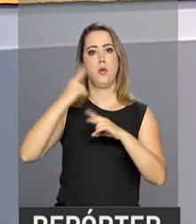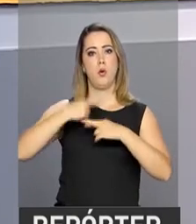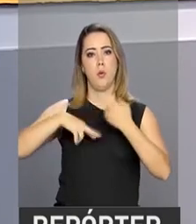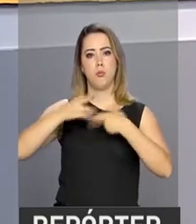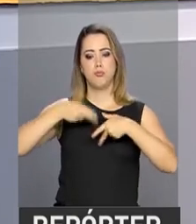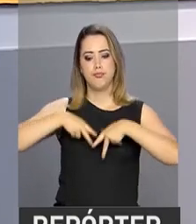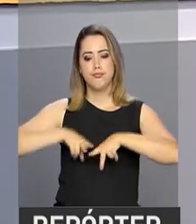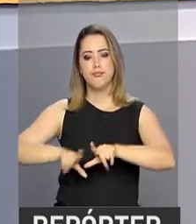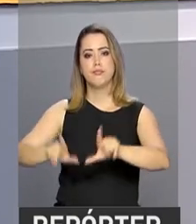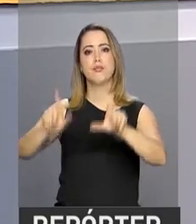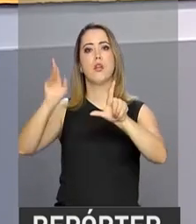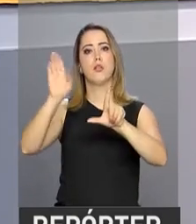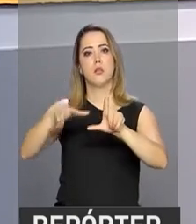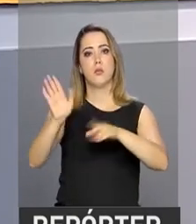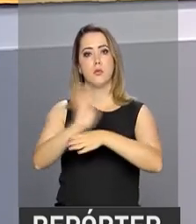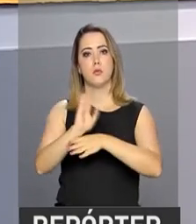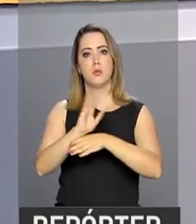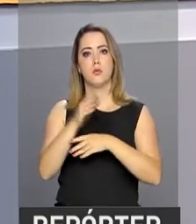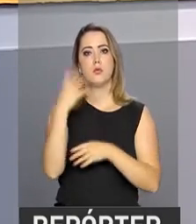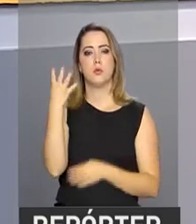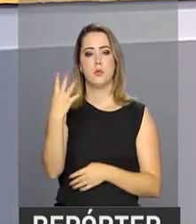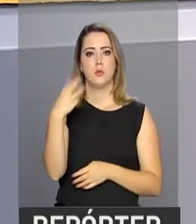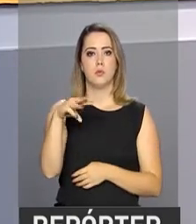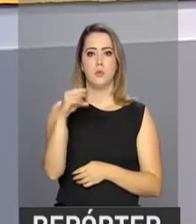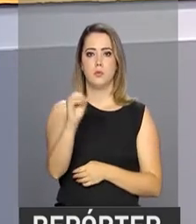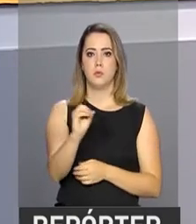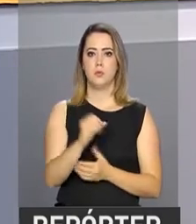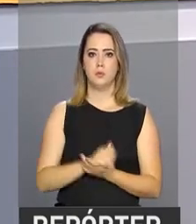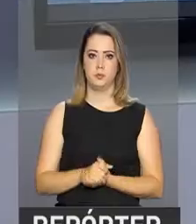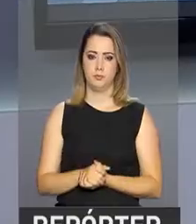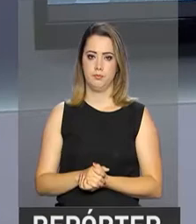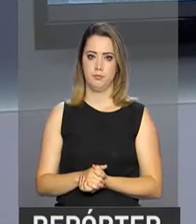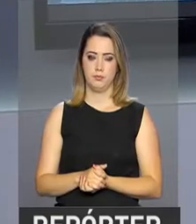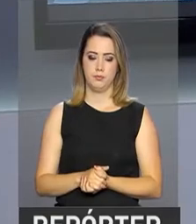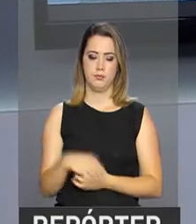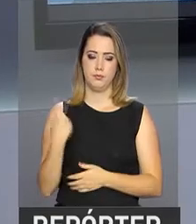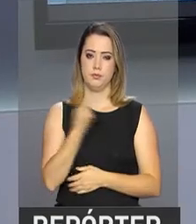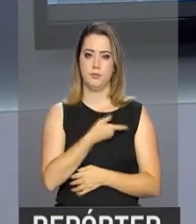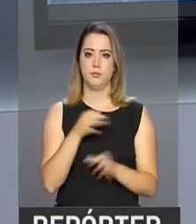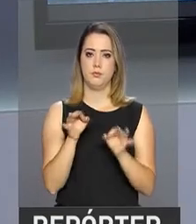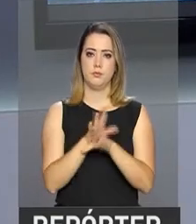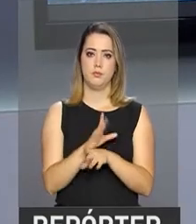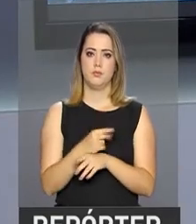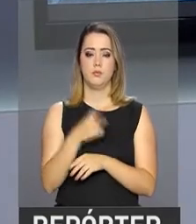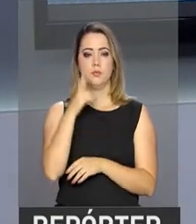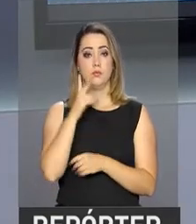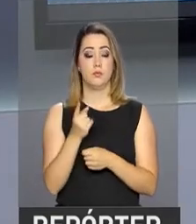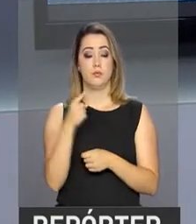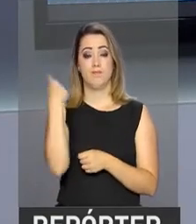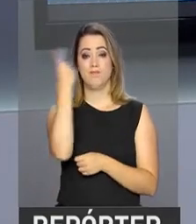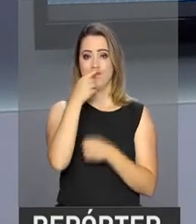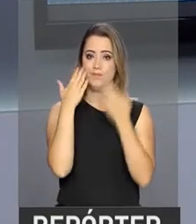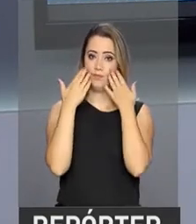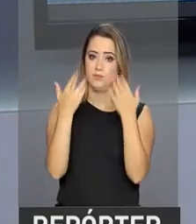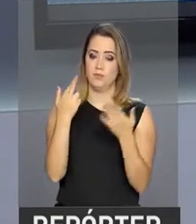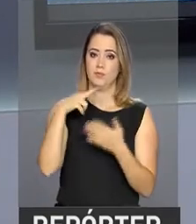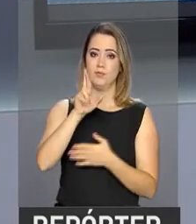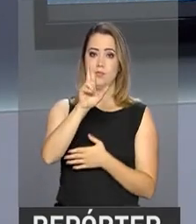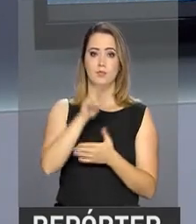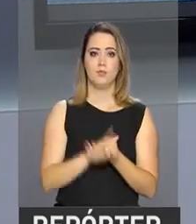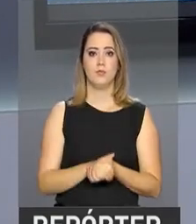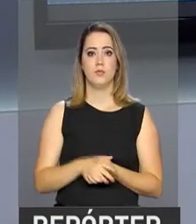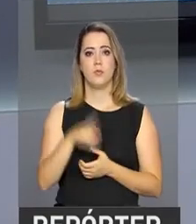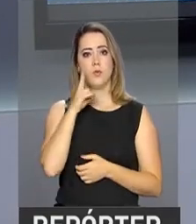do cinema mundial deve ser entregue no dia 4 de março nós ficamos por aqui voltamos em uma hora na próxima edição do